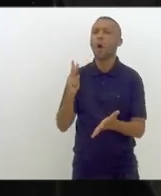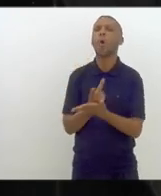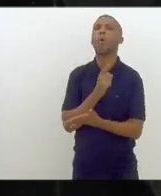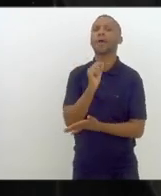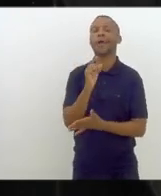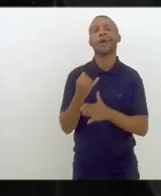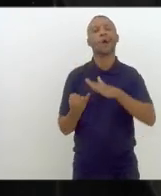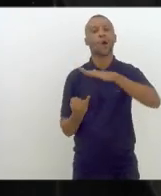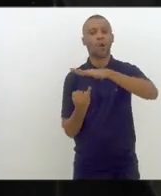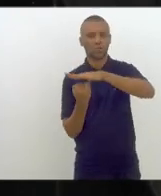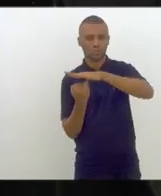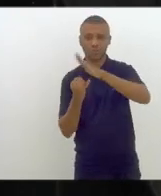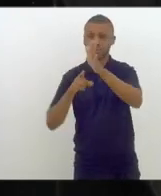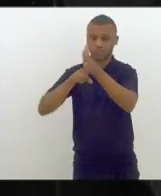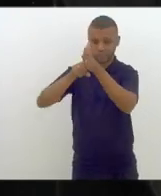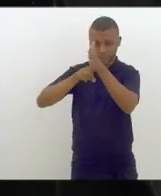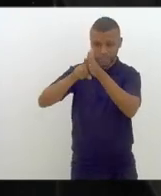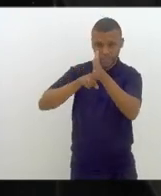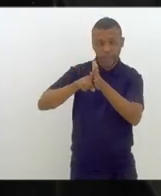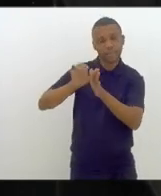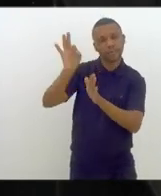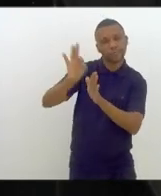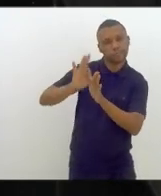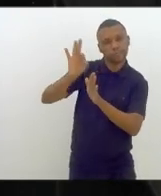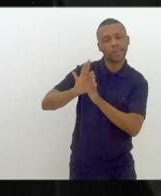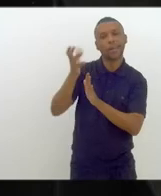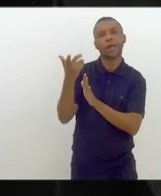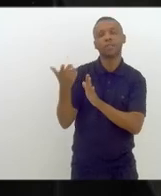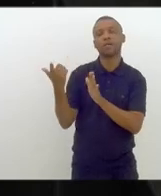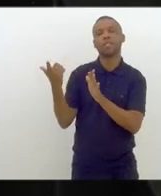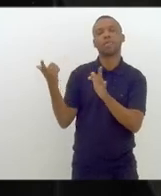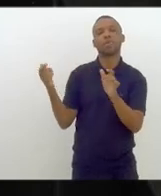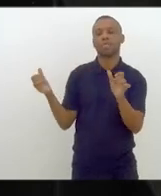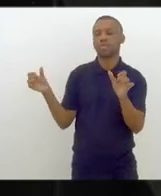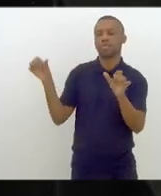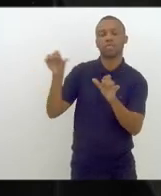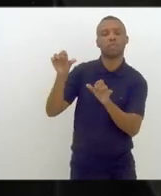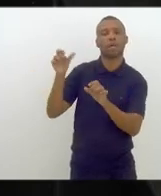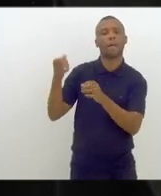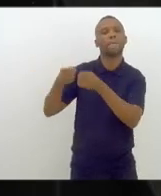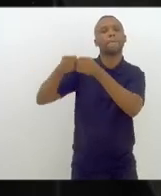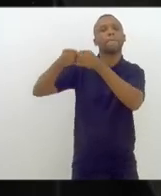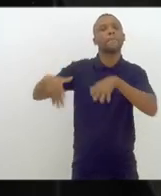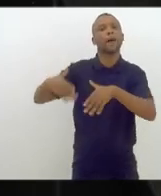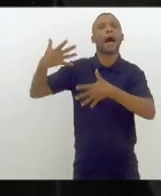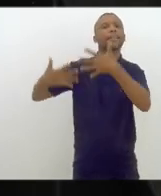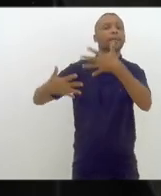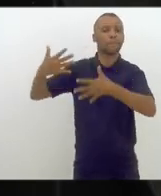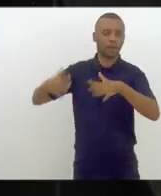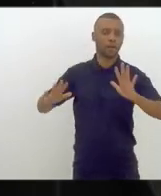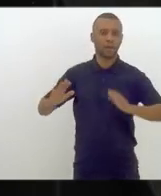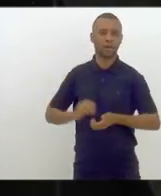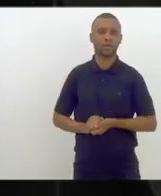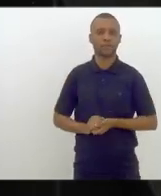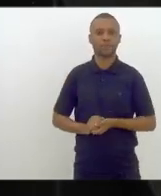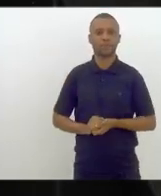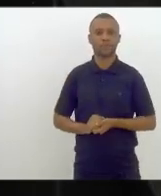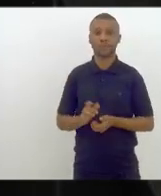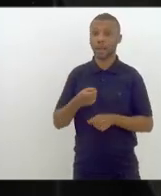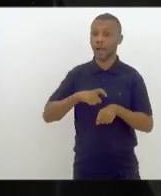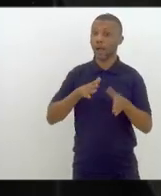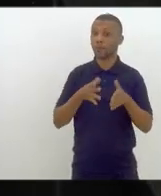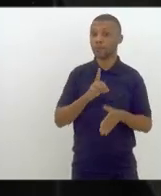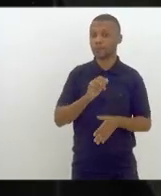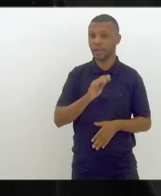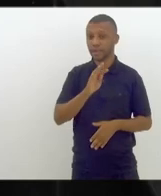institutos de pesquisa querendo jogar água no chope dos outros. Na véspera da eleição, o Datafolha dizia